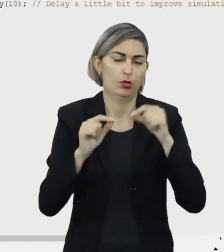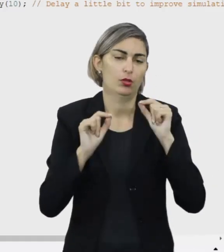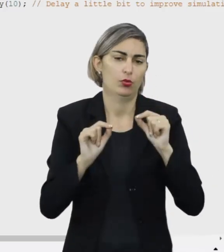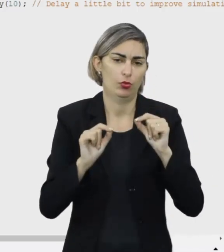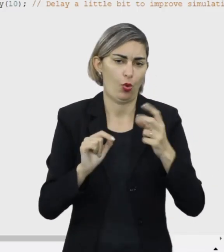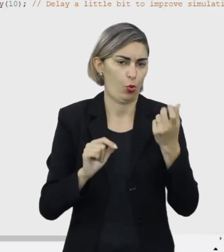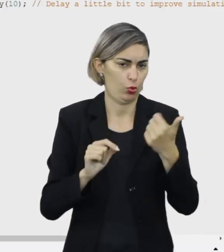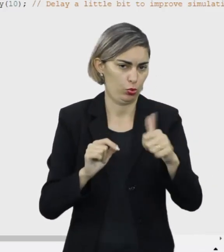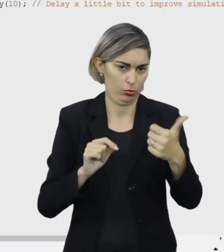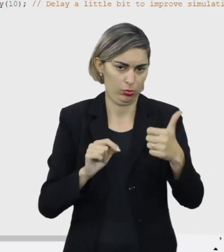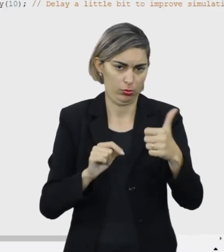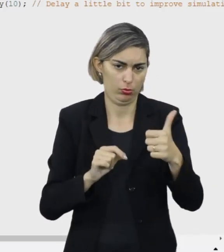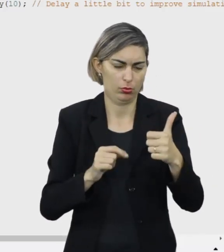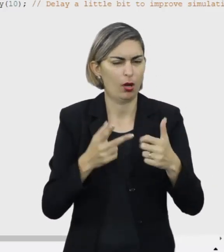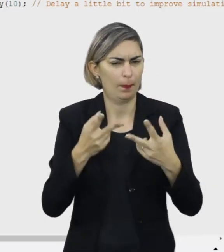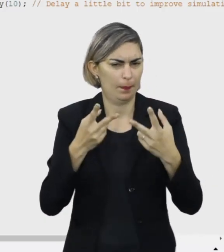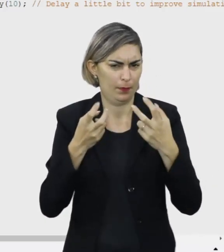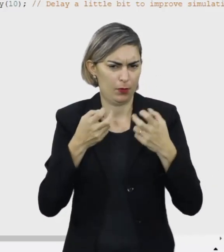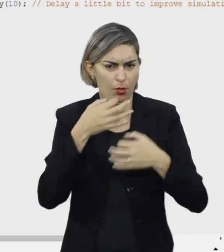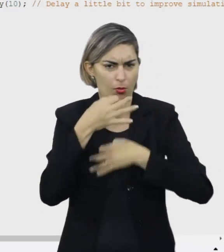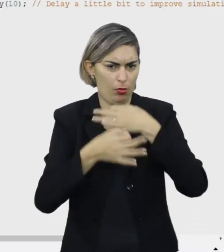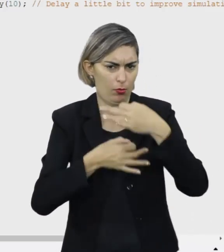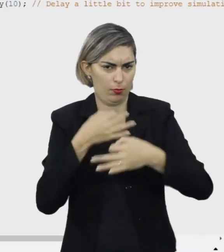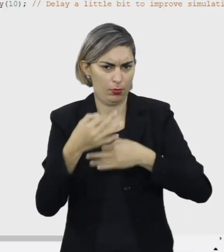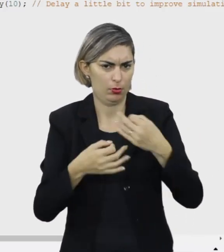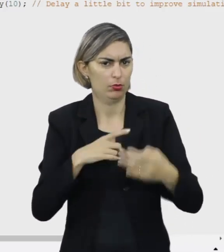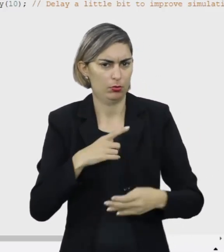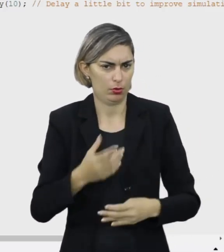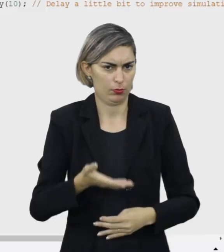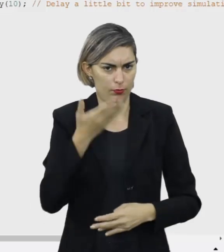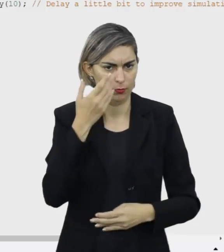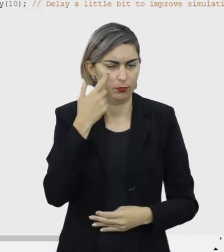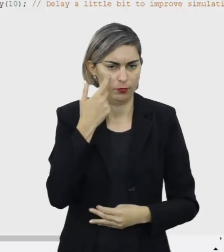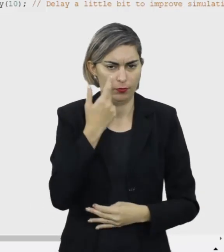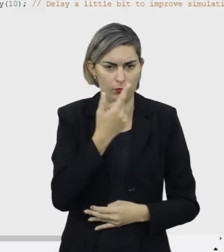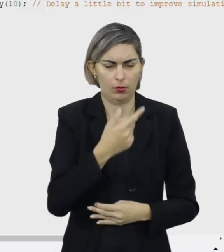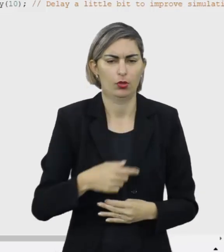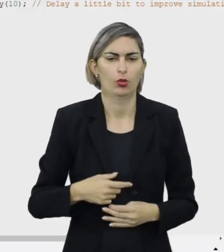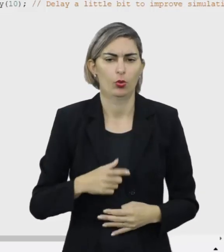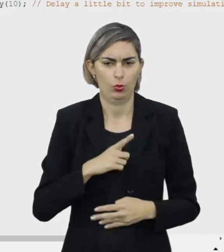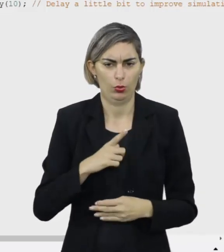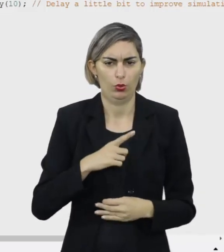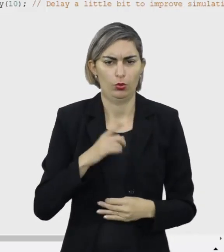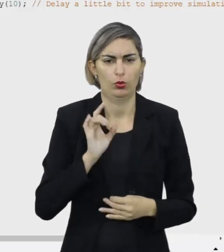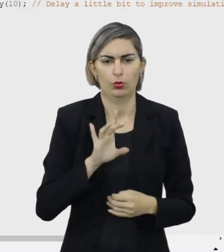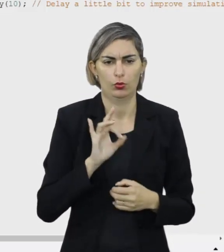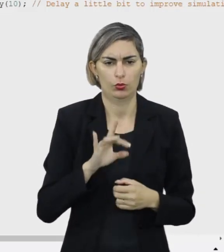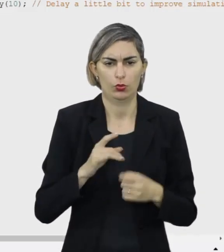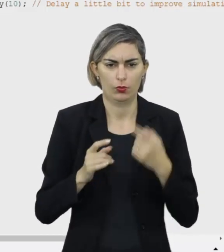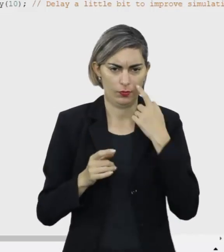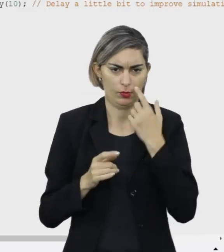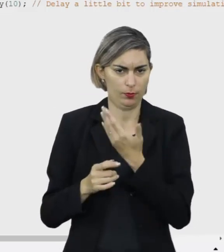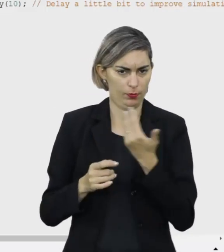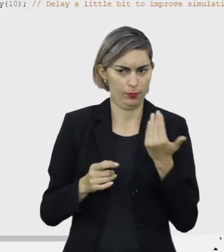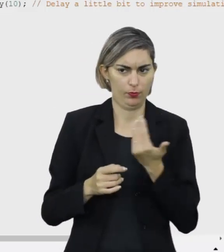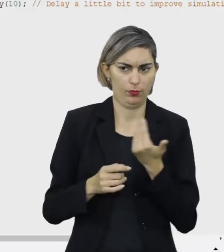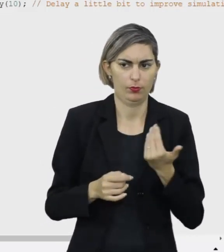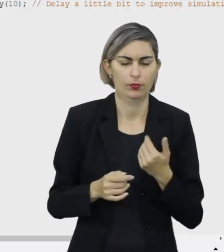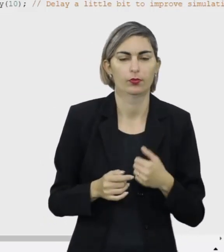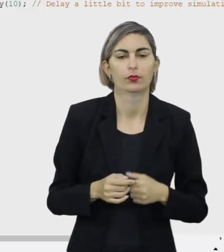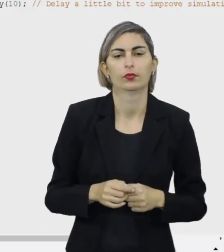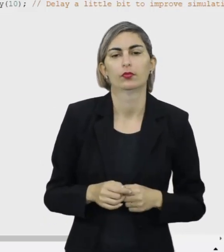pino 11. Percebam as opções que eu tenho. Deixa eu trazer um pouco para cima. Eu tenho aqui apenas, ó, deixa eu trazer para cá, na